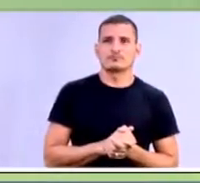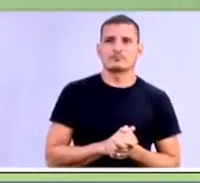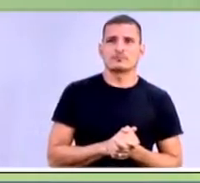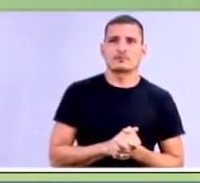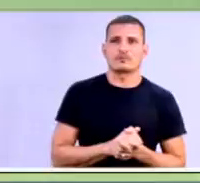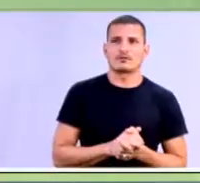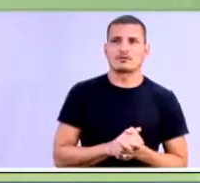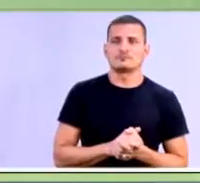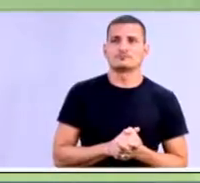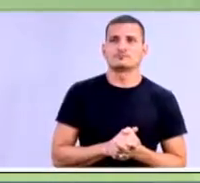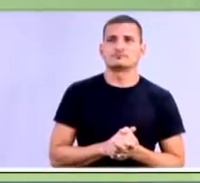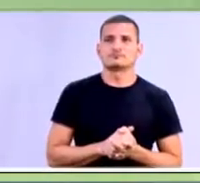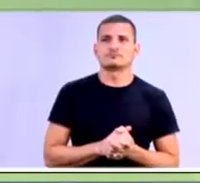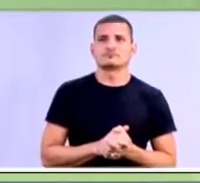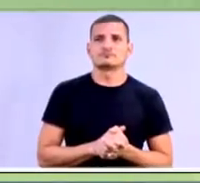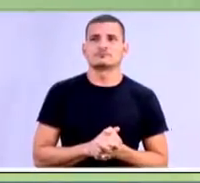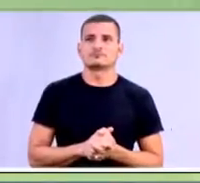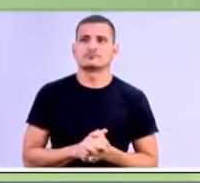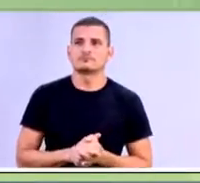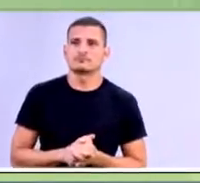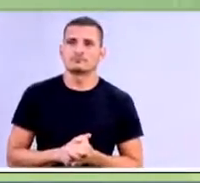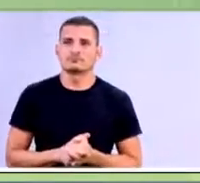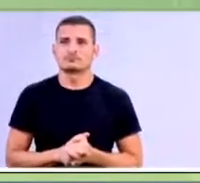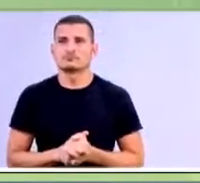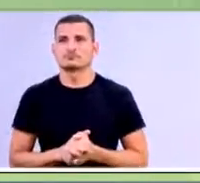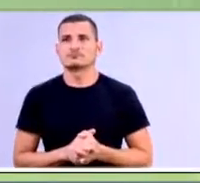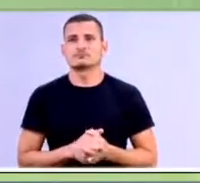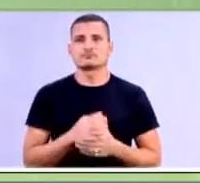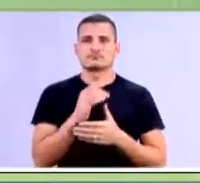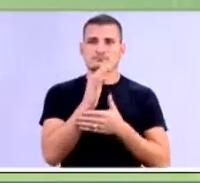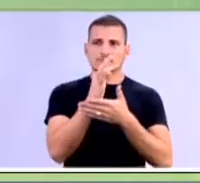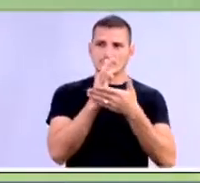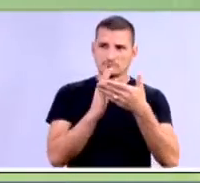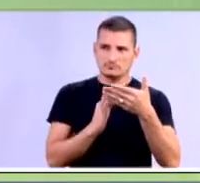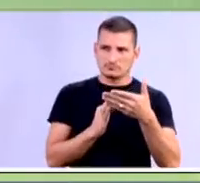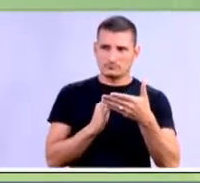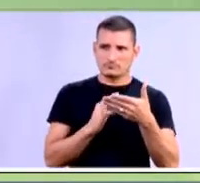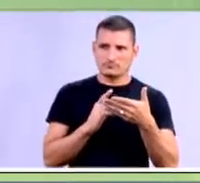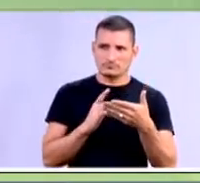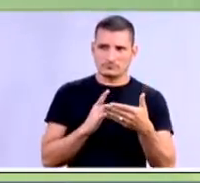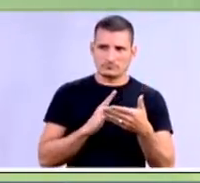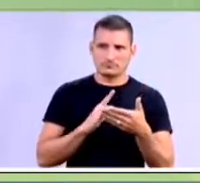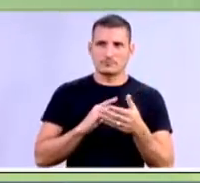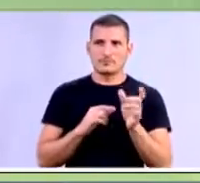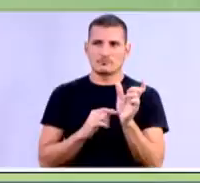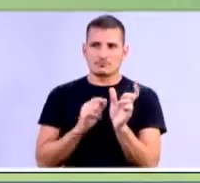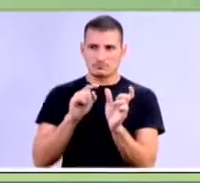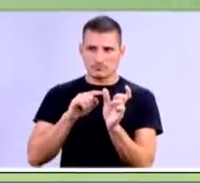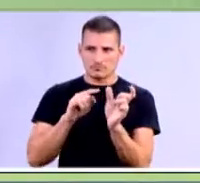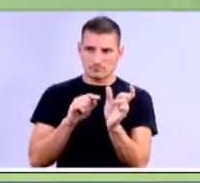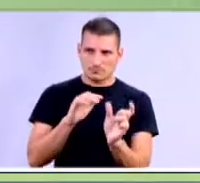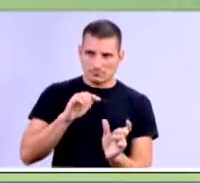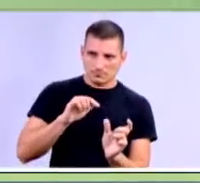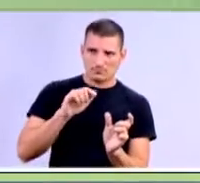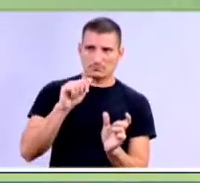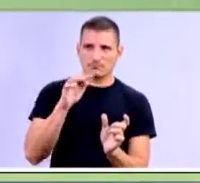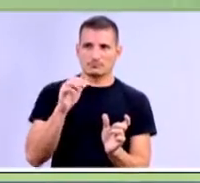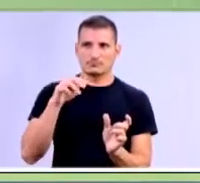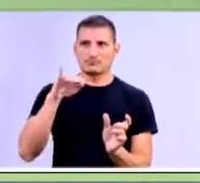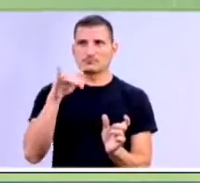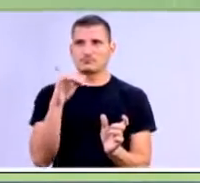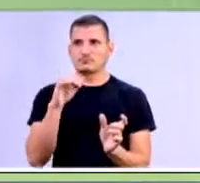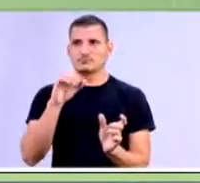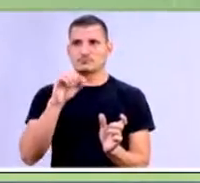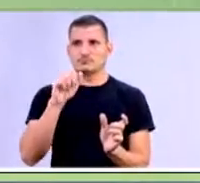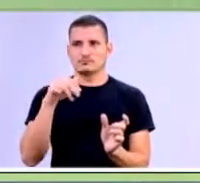sendo direcionado esse texto, tem o corpo do texto em si, o atenciosamente e nome